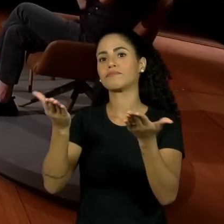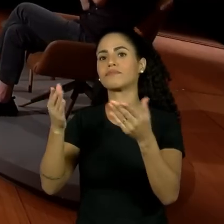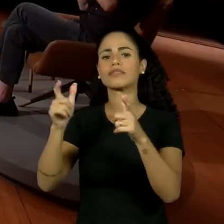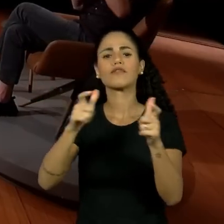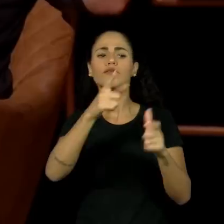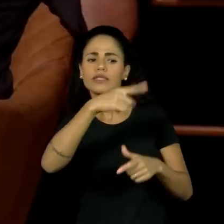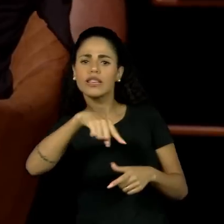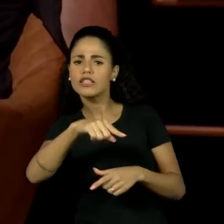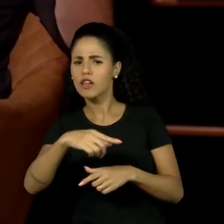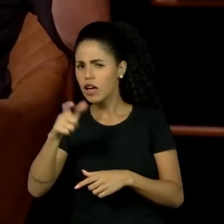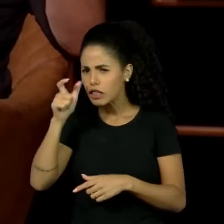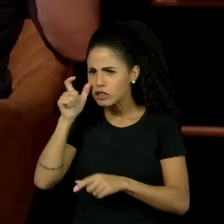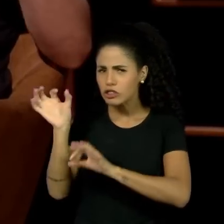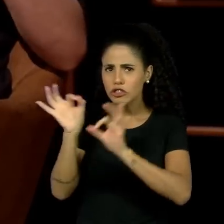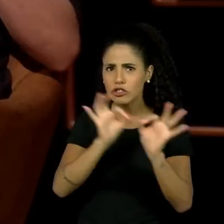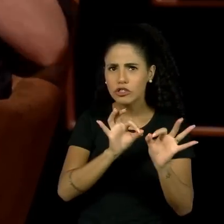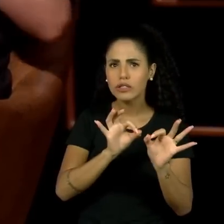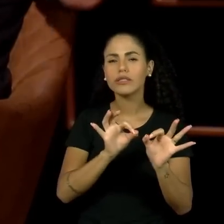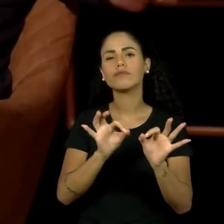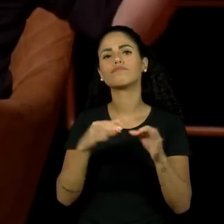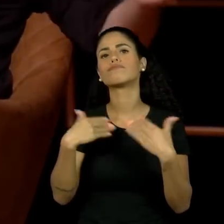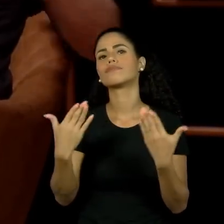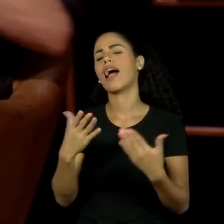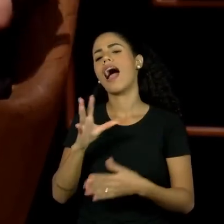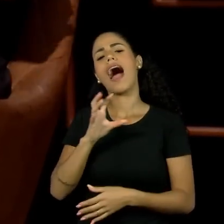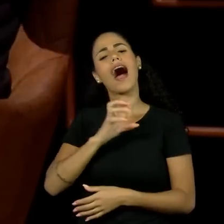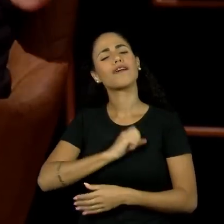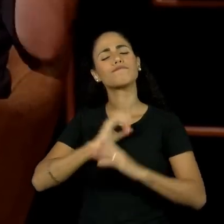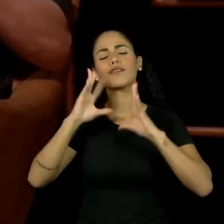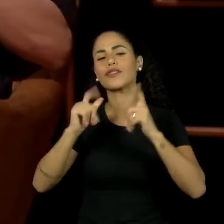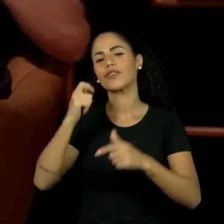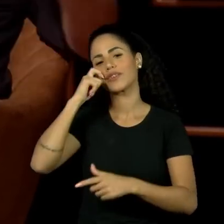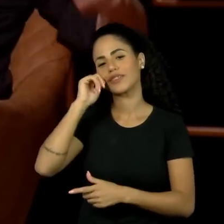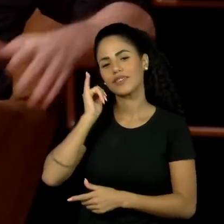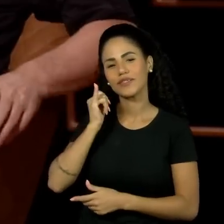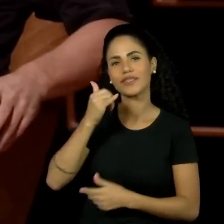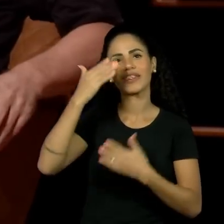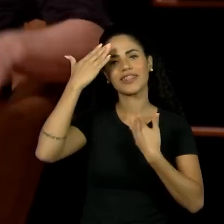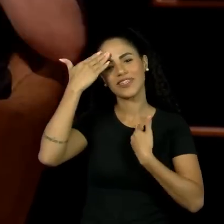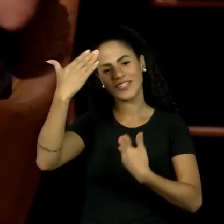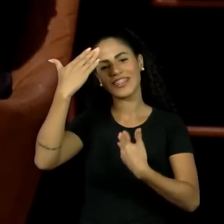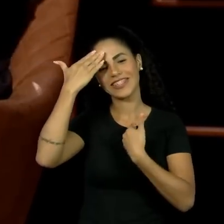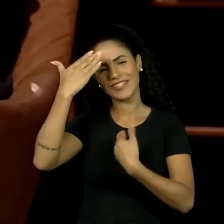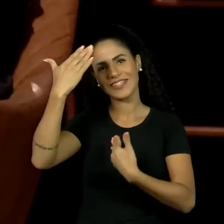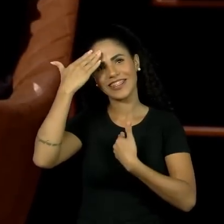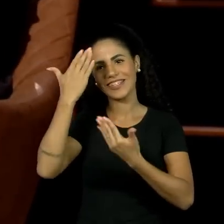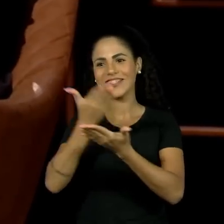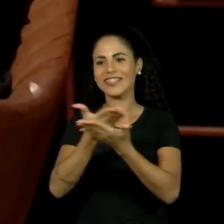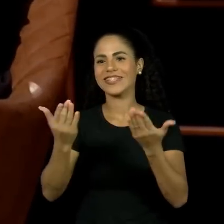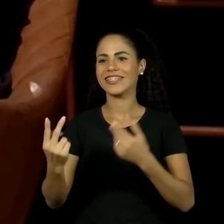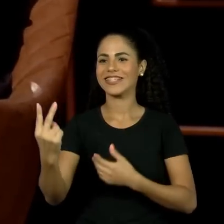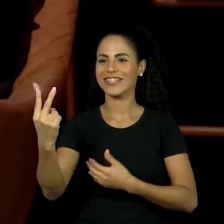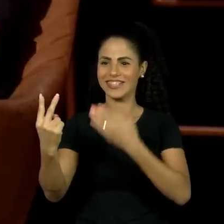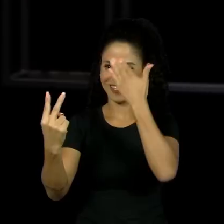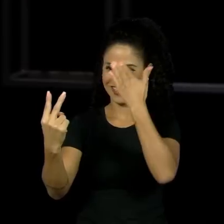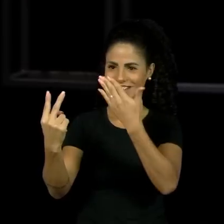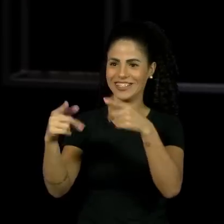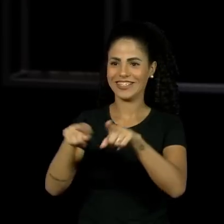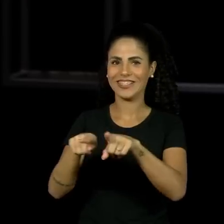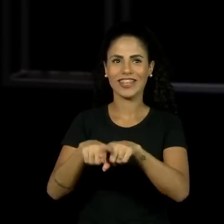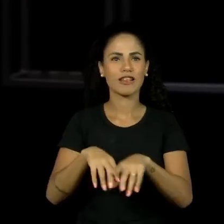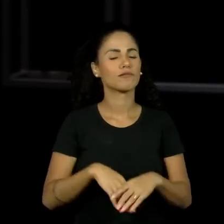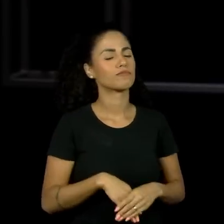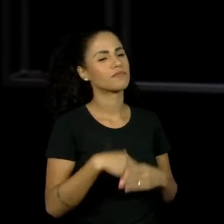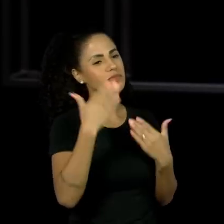alguém de vocês aí estiver assistindo. Amei todos os depoimentos. Obrigado, gente. Obrigado a vocês dois, queridos.